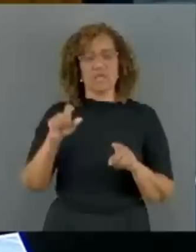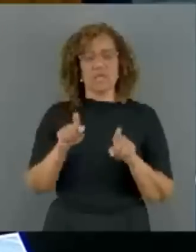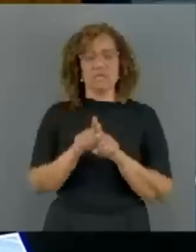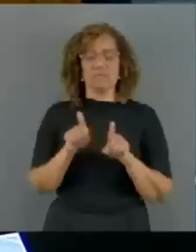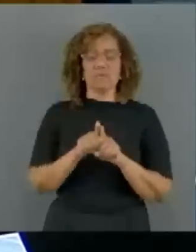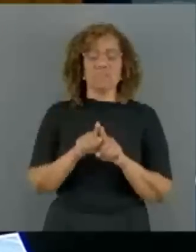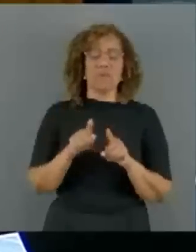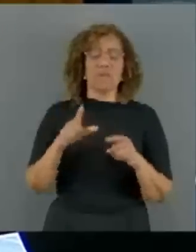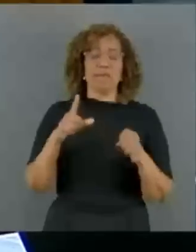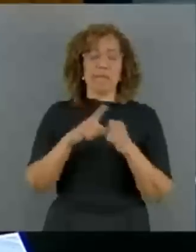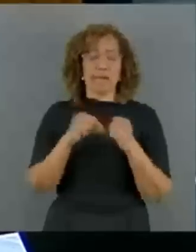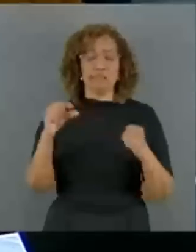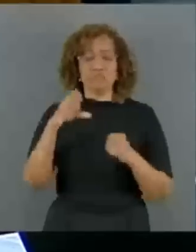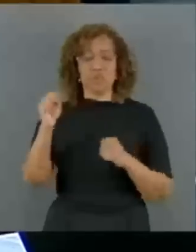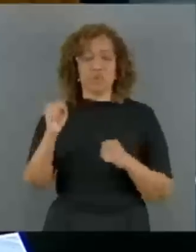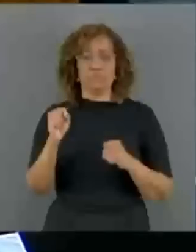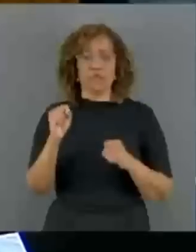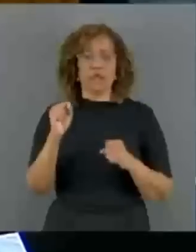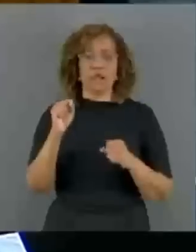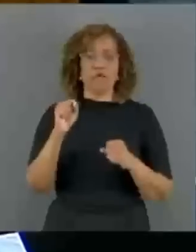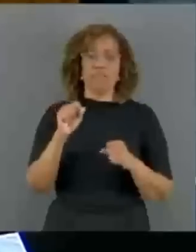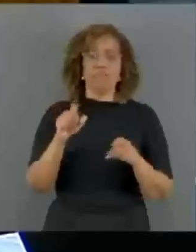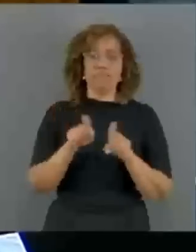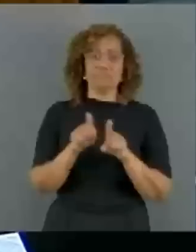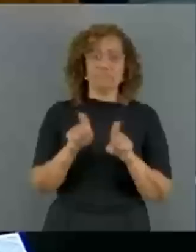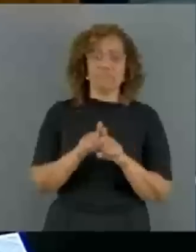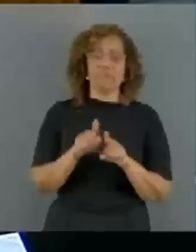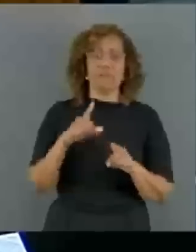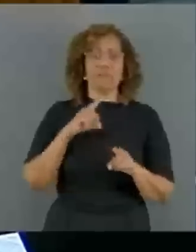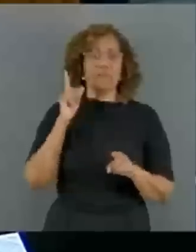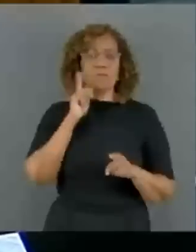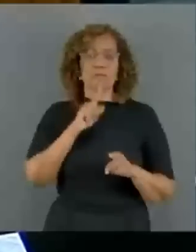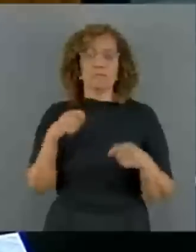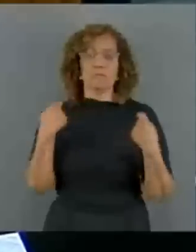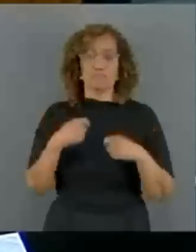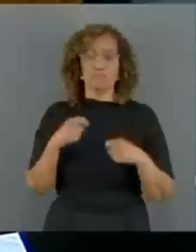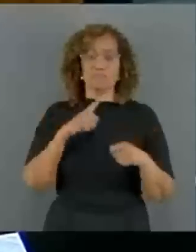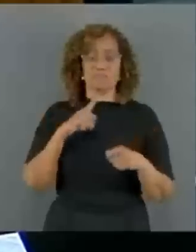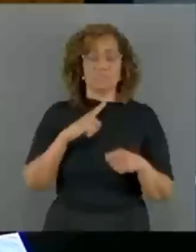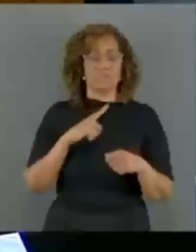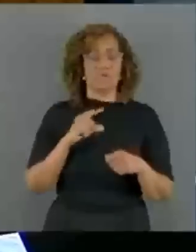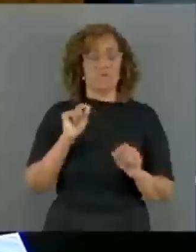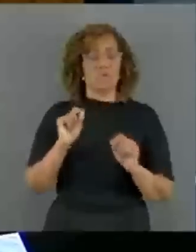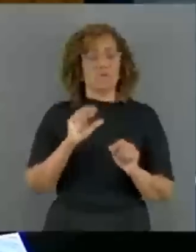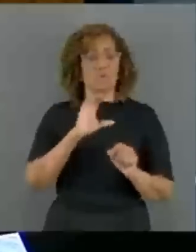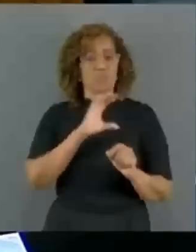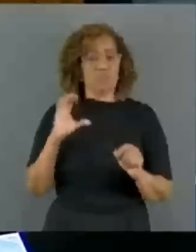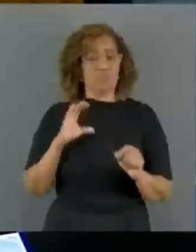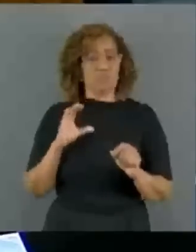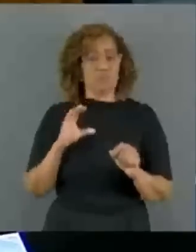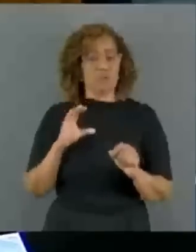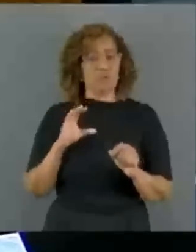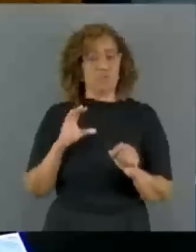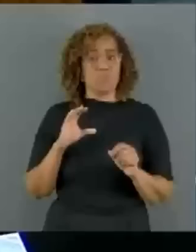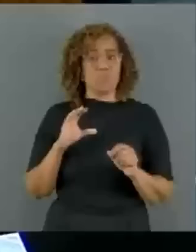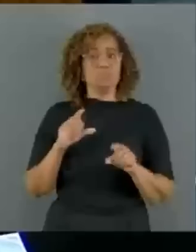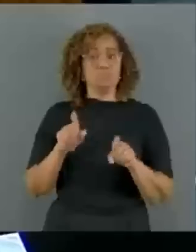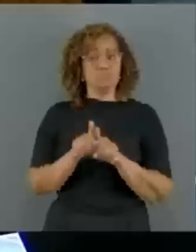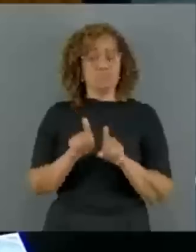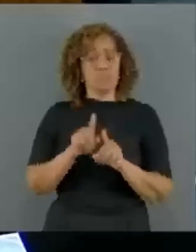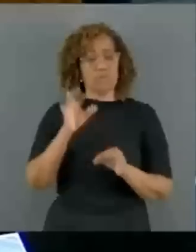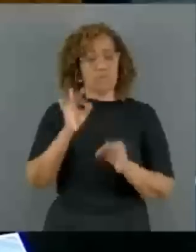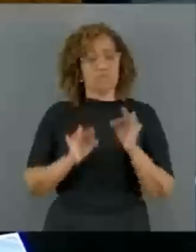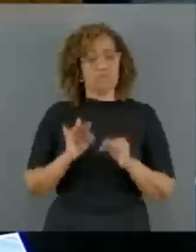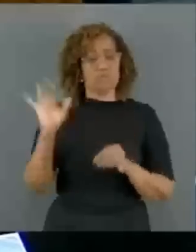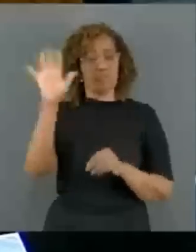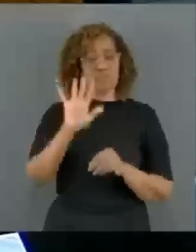Americana. Veja, nós temos, e agora, uma decisão do Supremo Tribunal Federal. Nós vamos colocar aqui um empecilho para